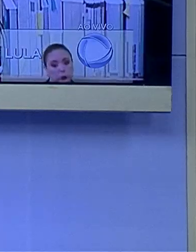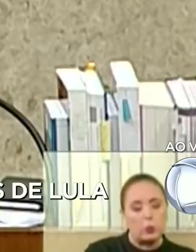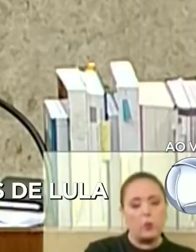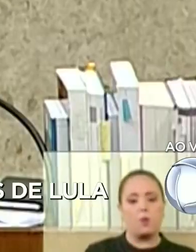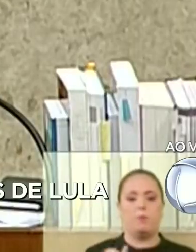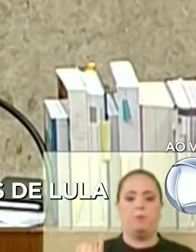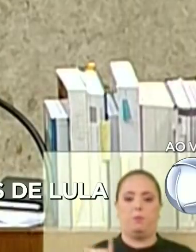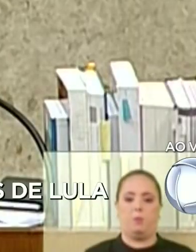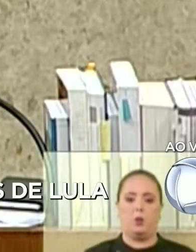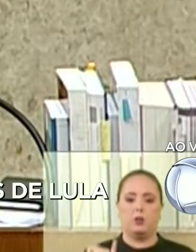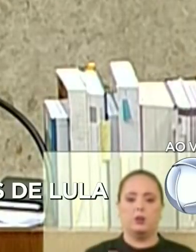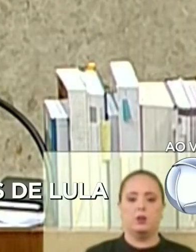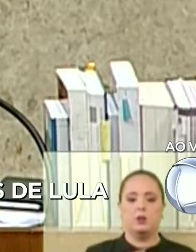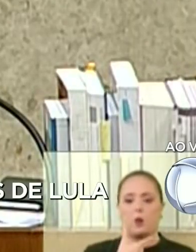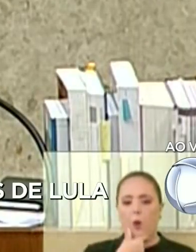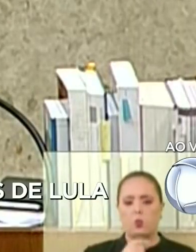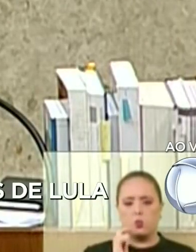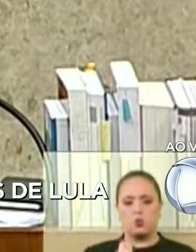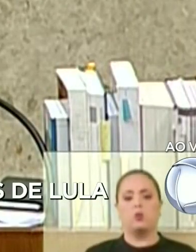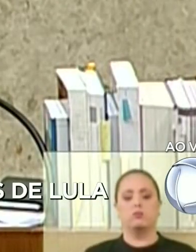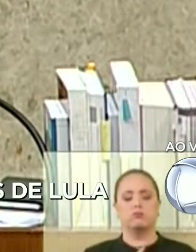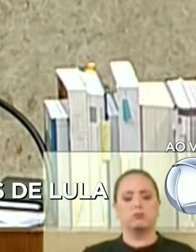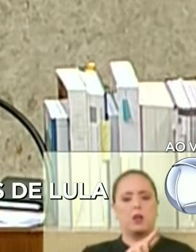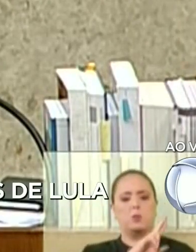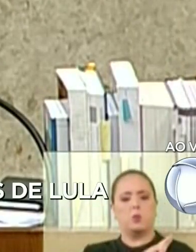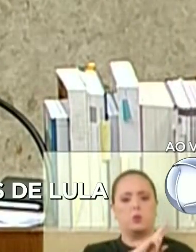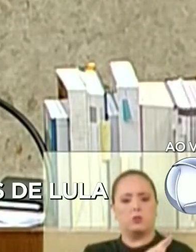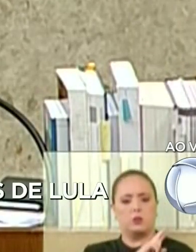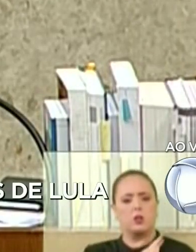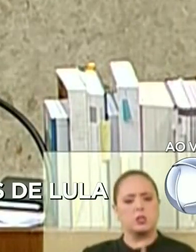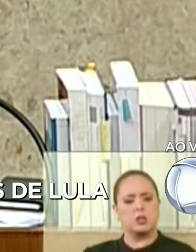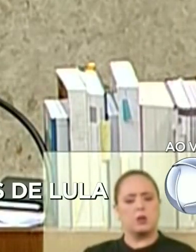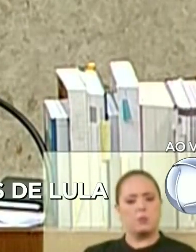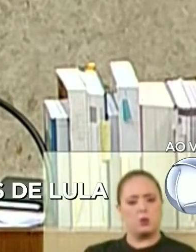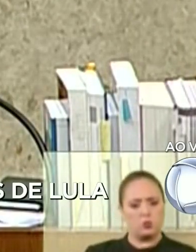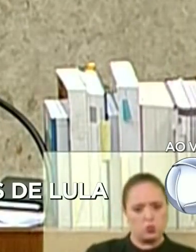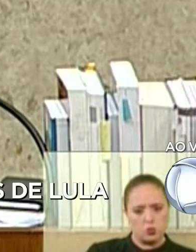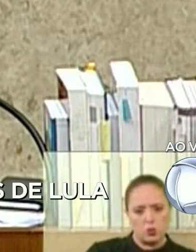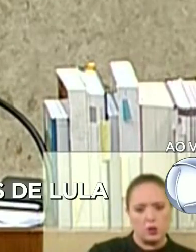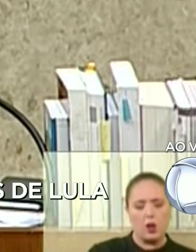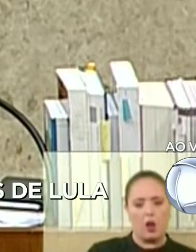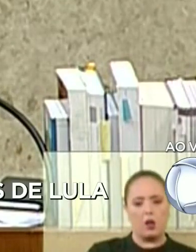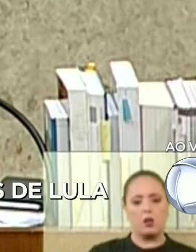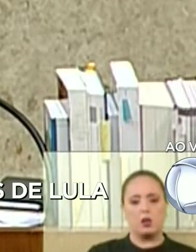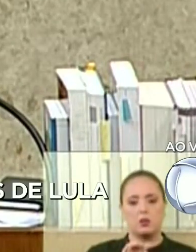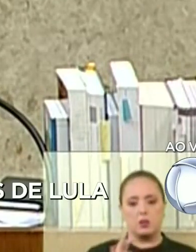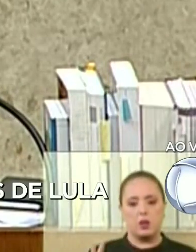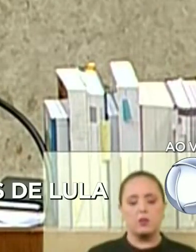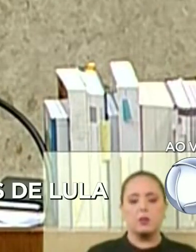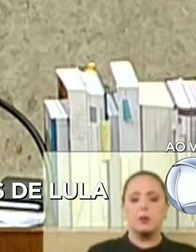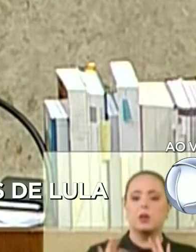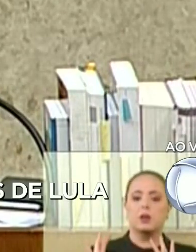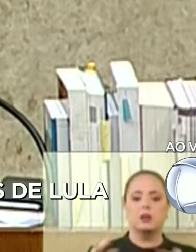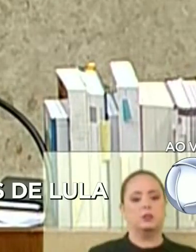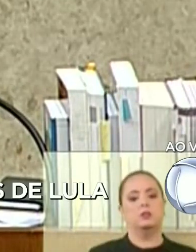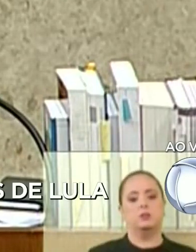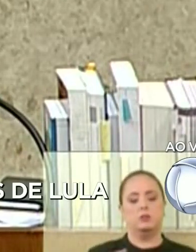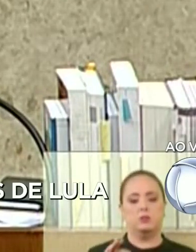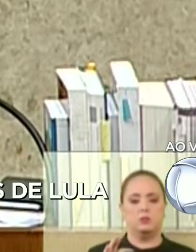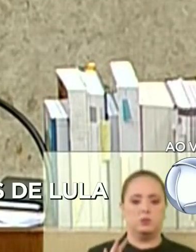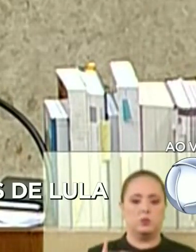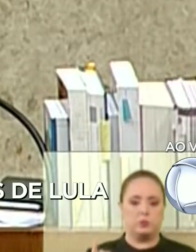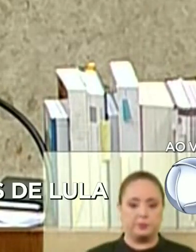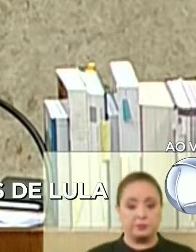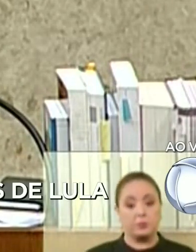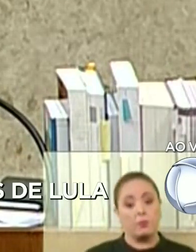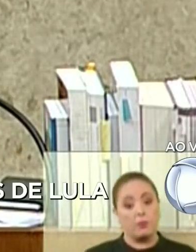Lula. O futuro do ex-presidente Luiz Inácio Lula da Silva. A sessão começou nesse instante. Você